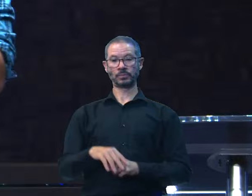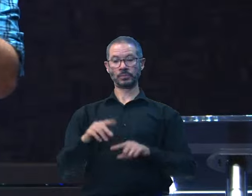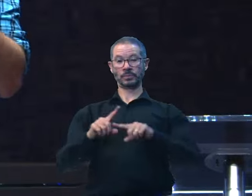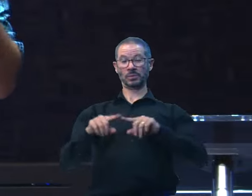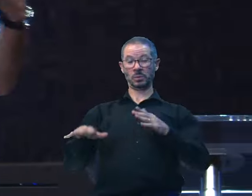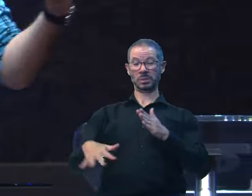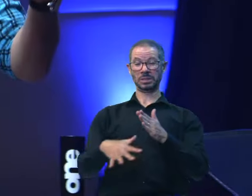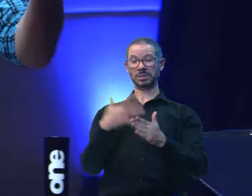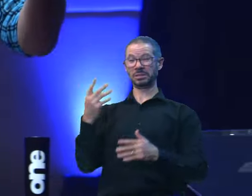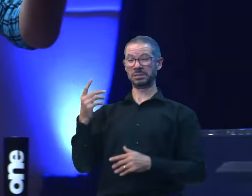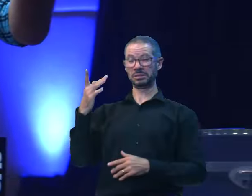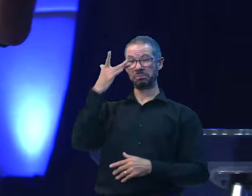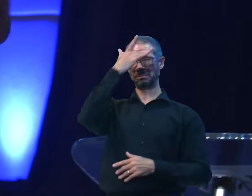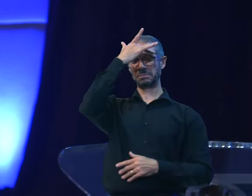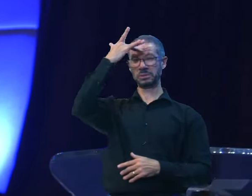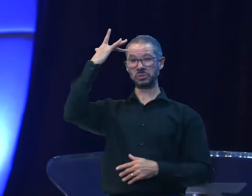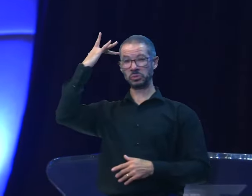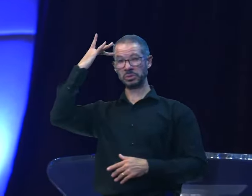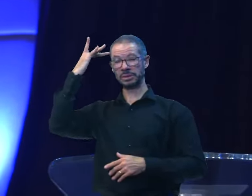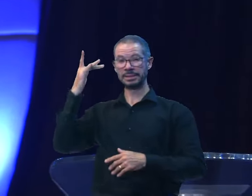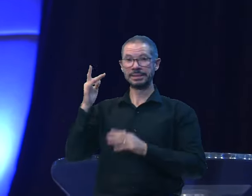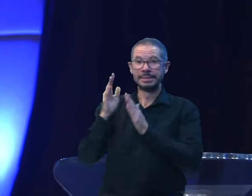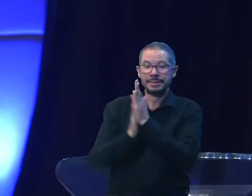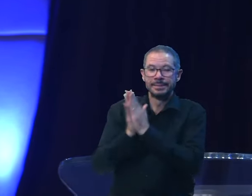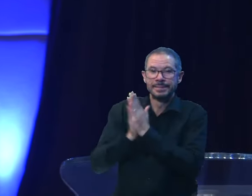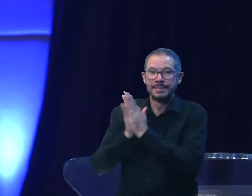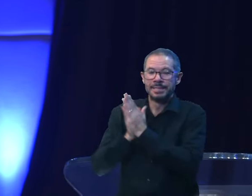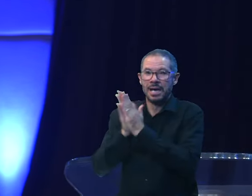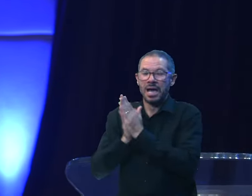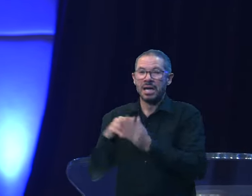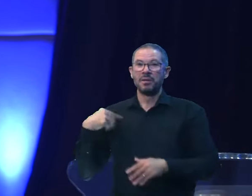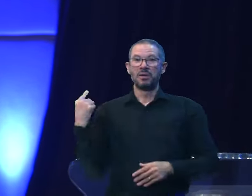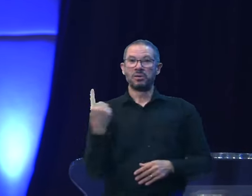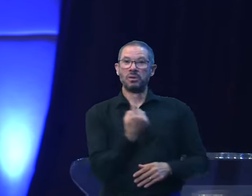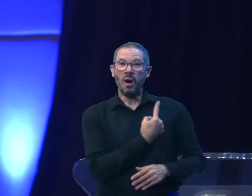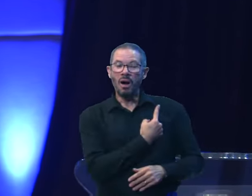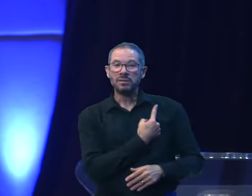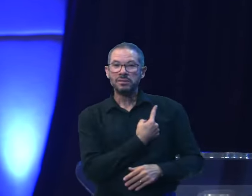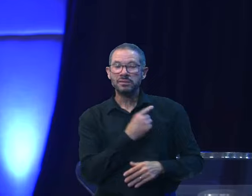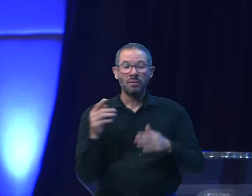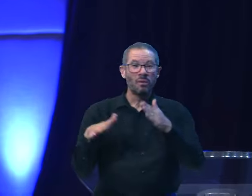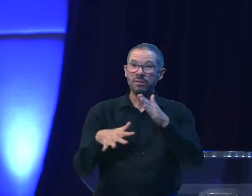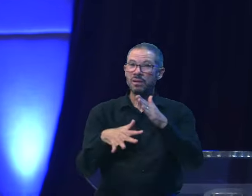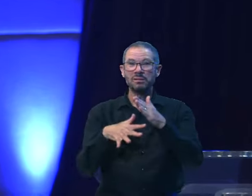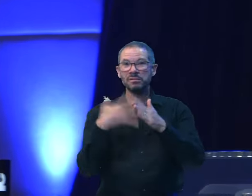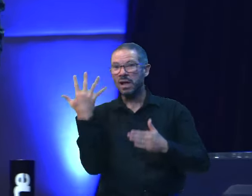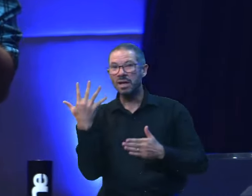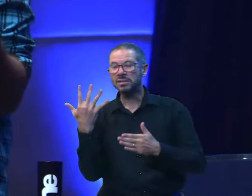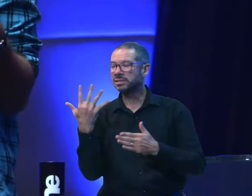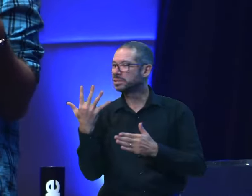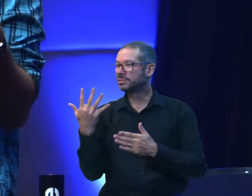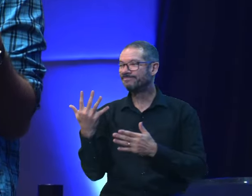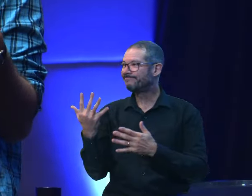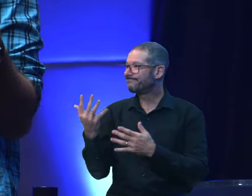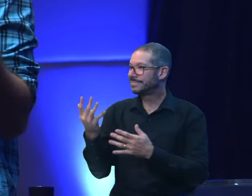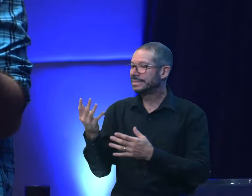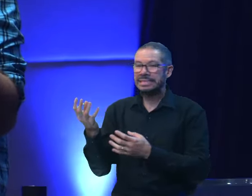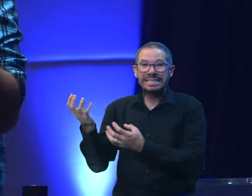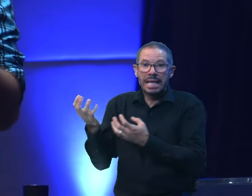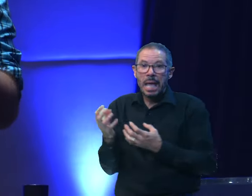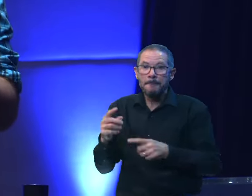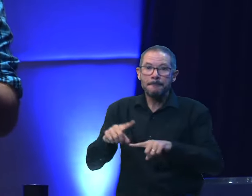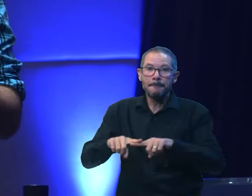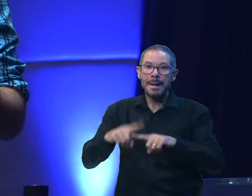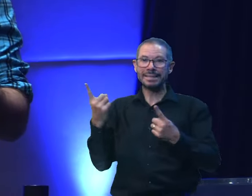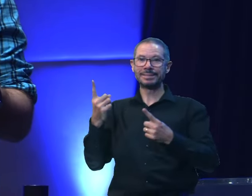Porque muitas vezes as pessoas colocam expectativas em nós. E muitas vezes a gente quer suprir essas expectativas, mas nós não